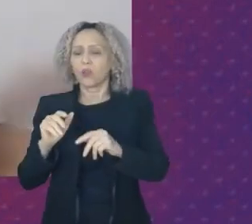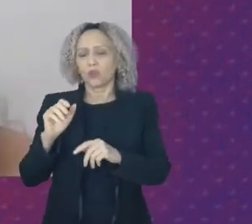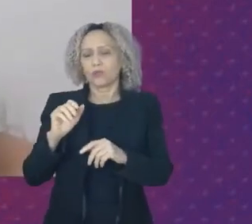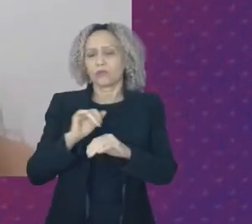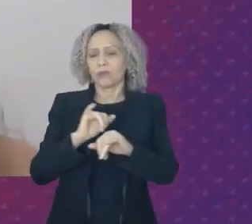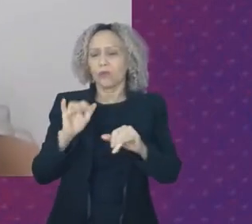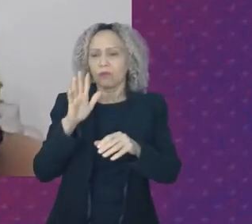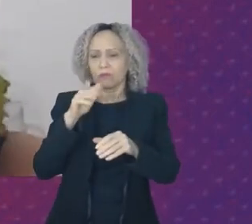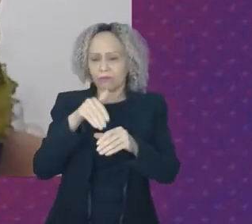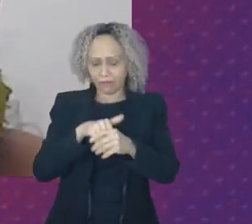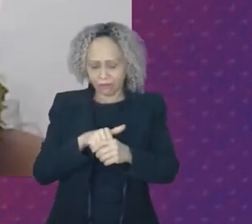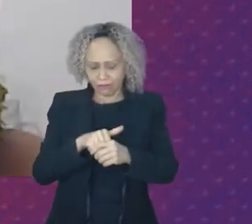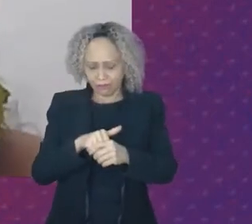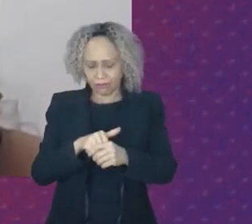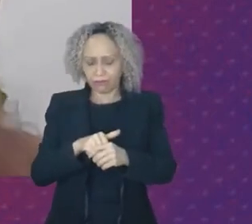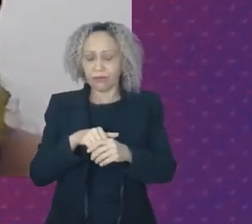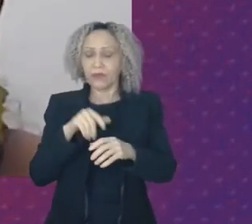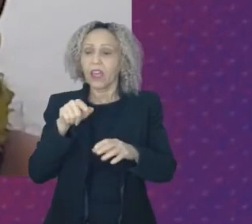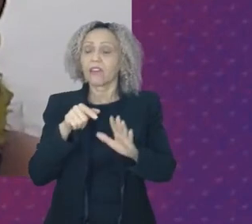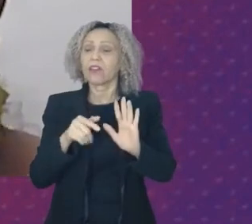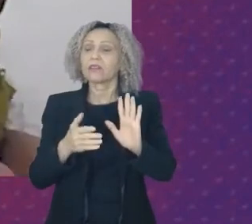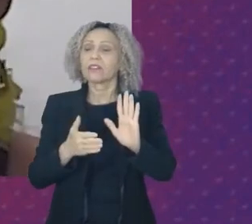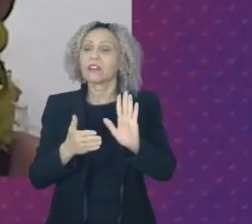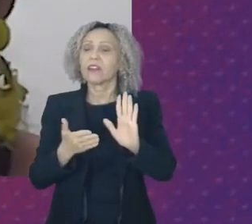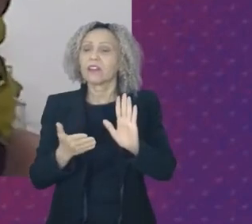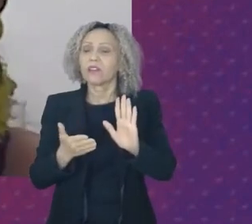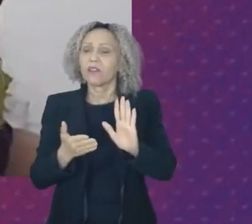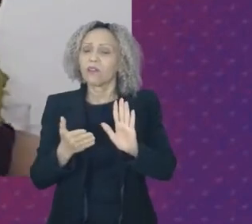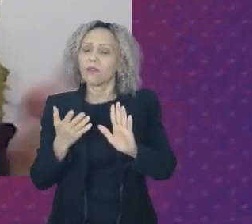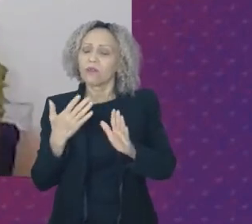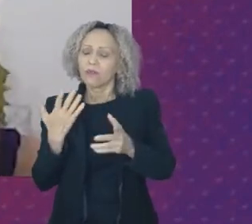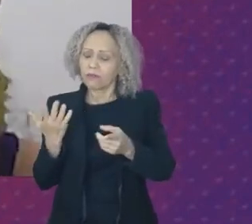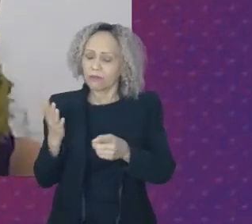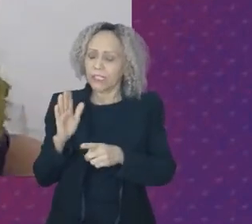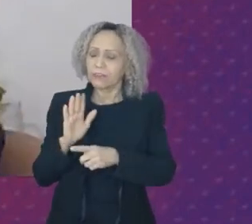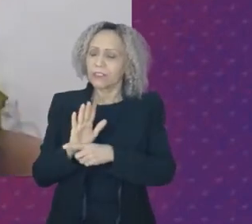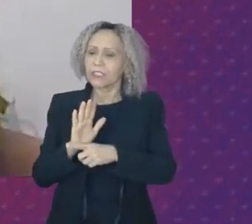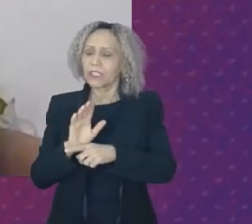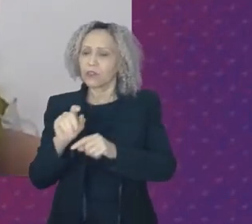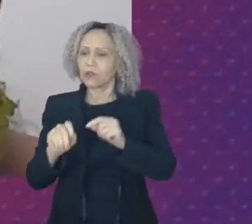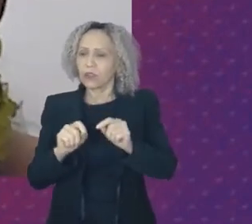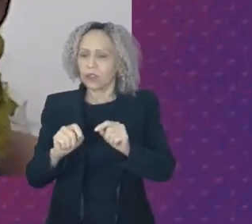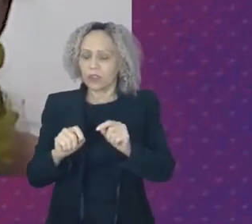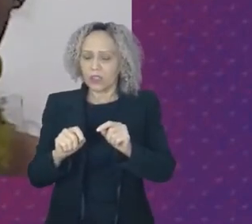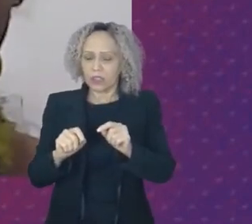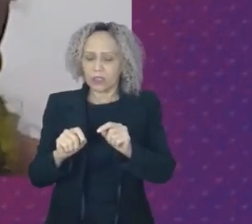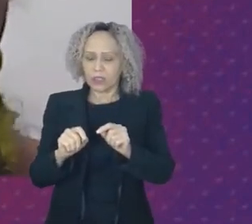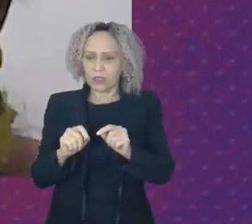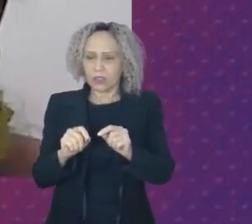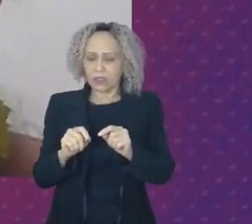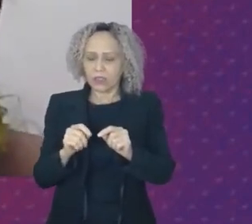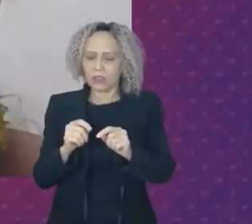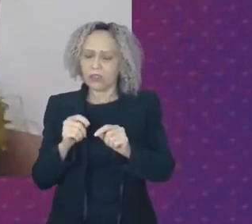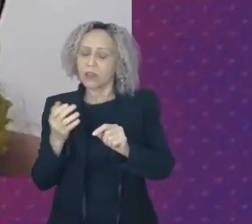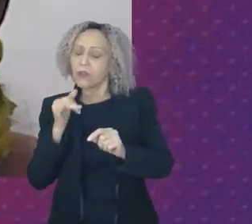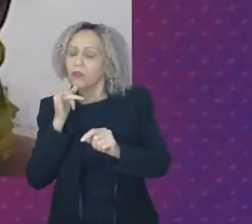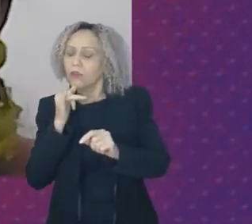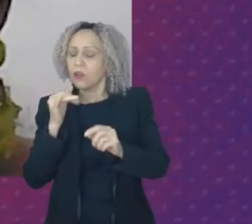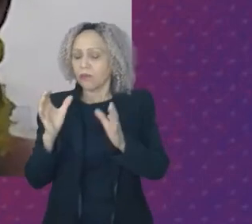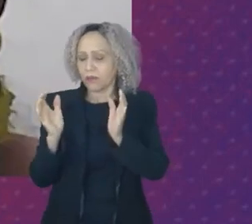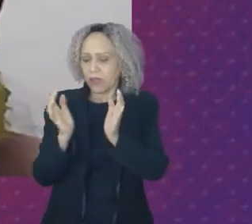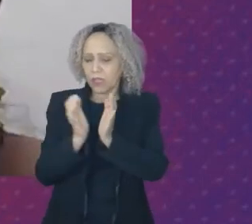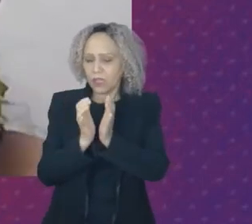sociedade a construção dessa plataforma que foi constituída por essa equipe, por